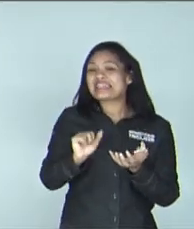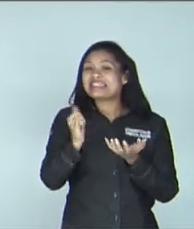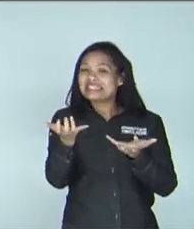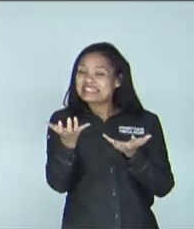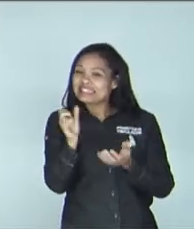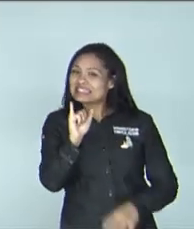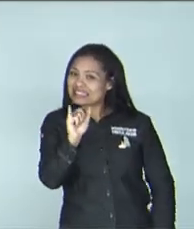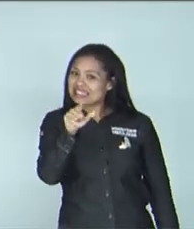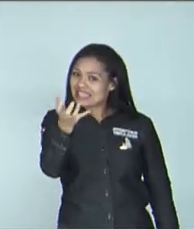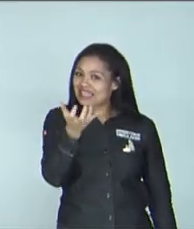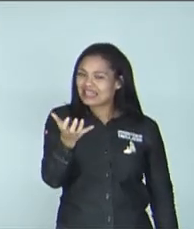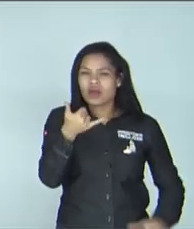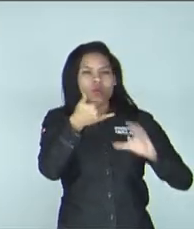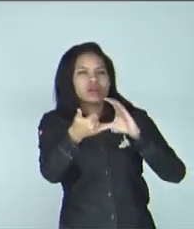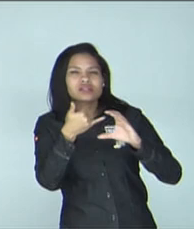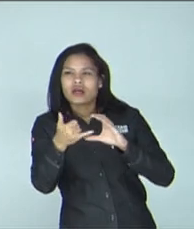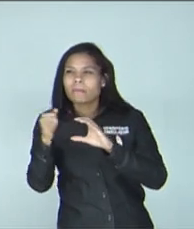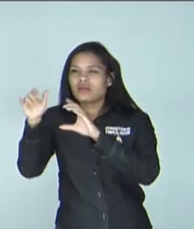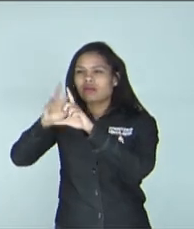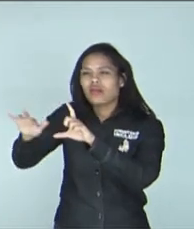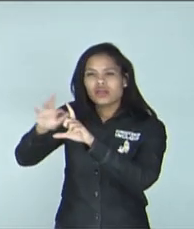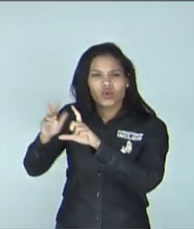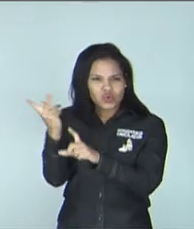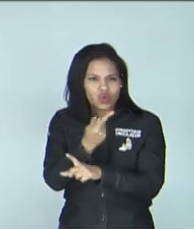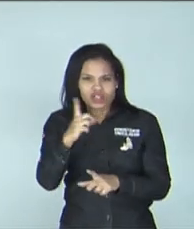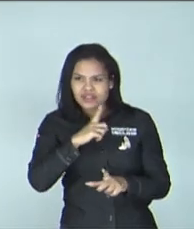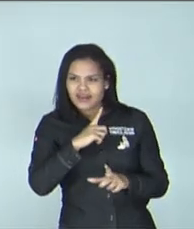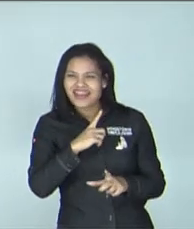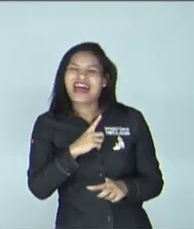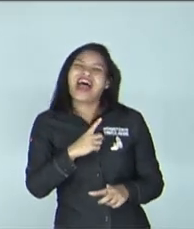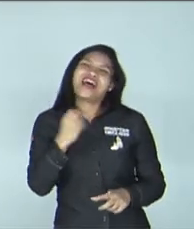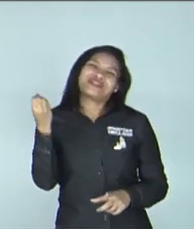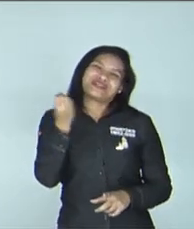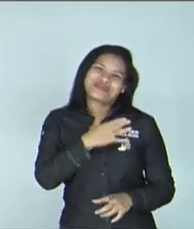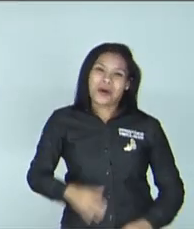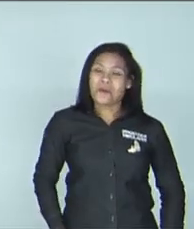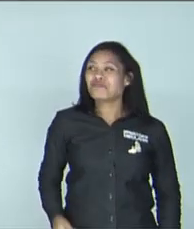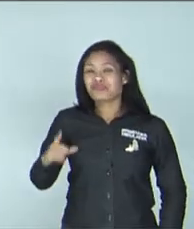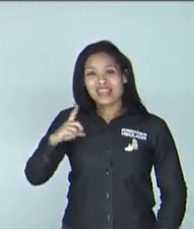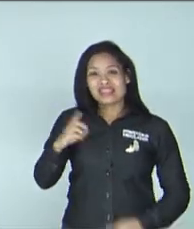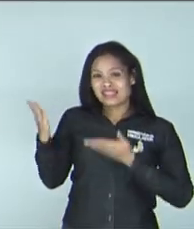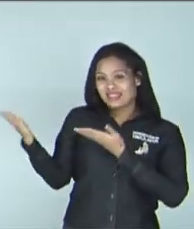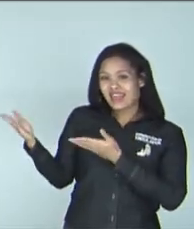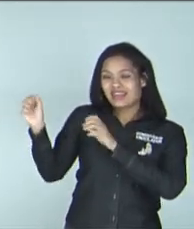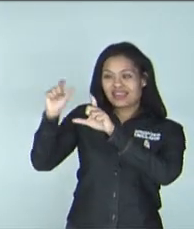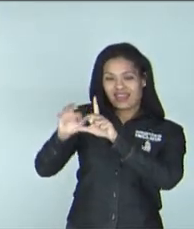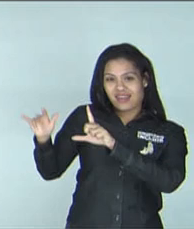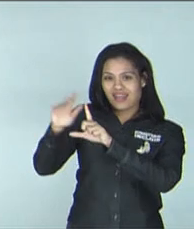os dois já tem olha que maravilha tem o qr code e tubos whatsapp